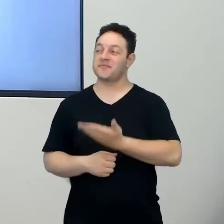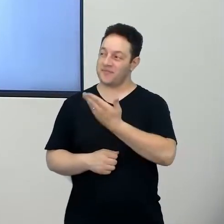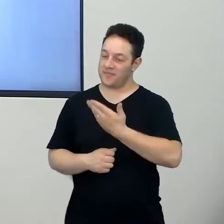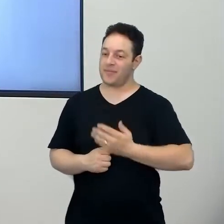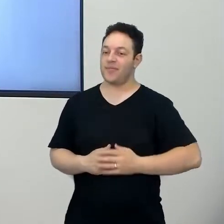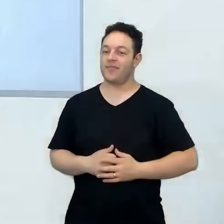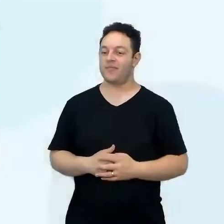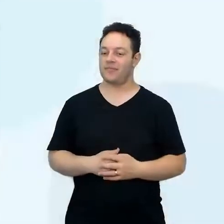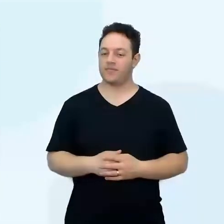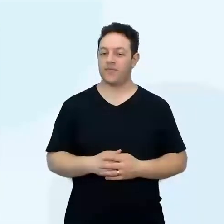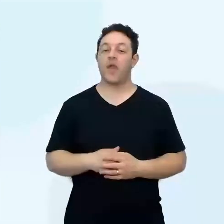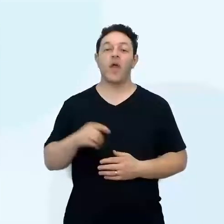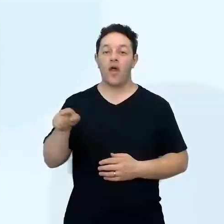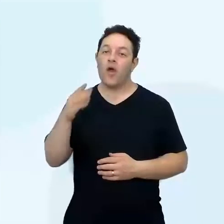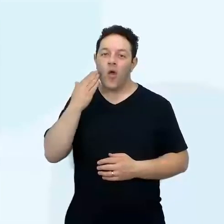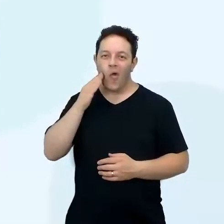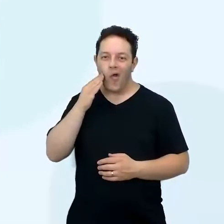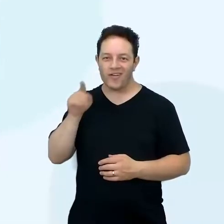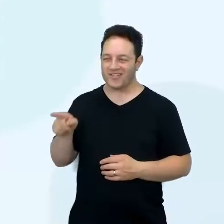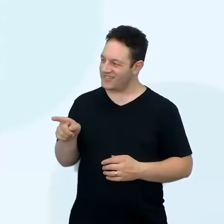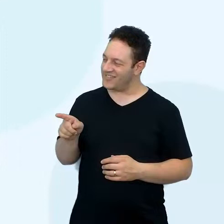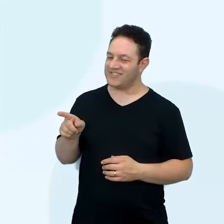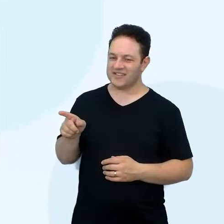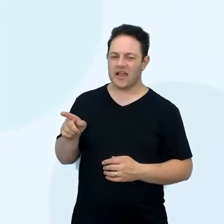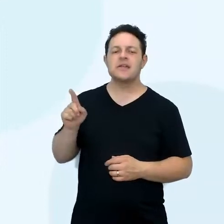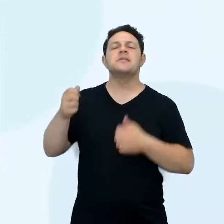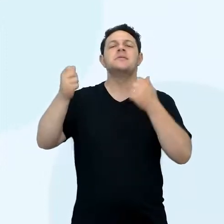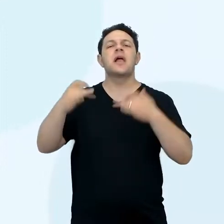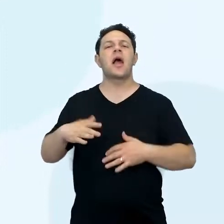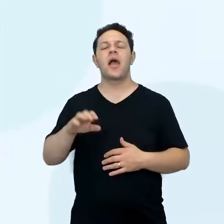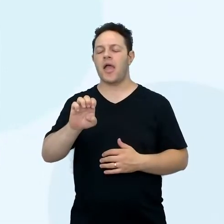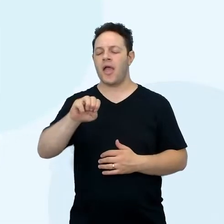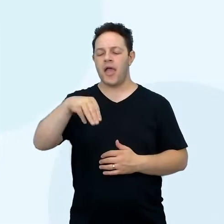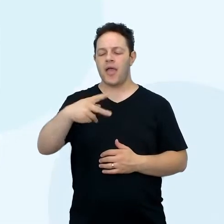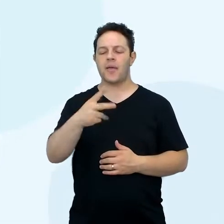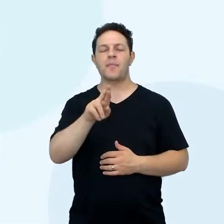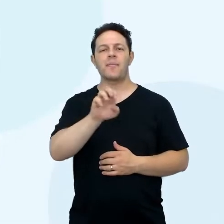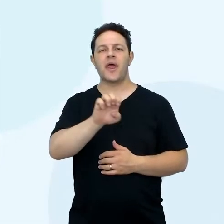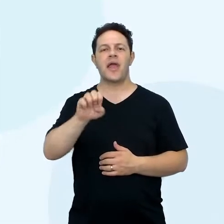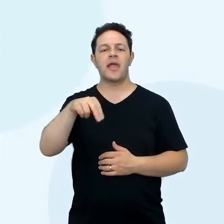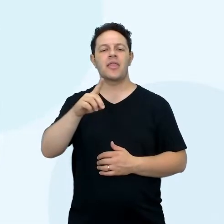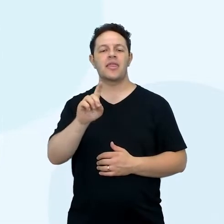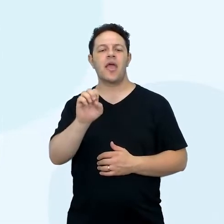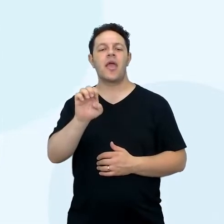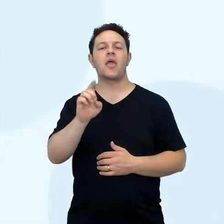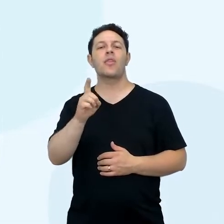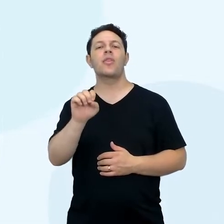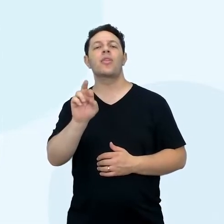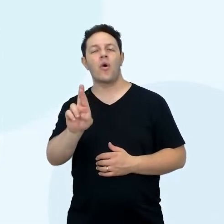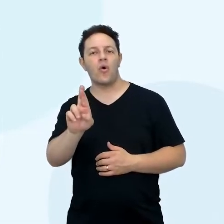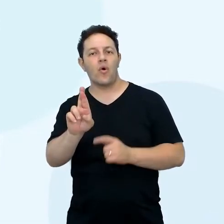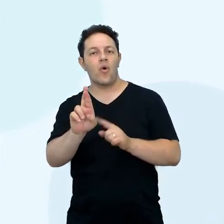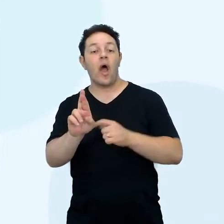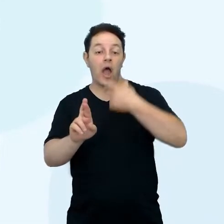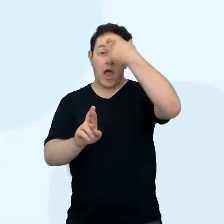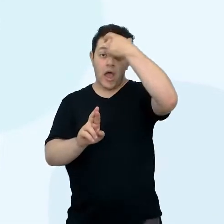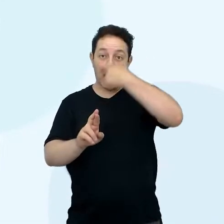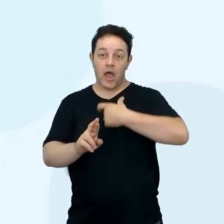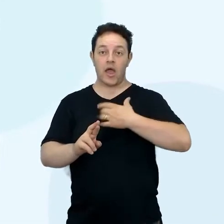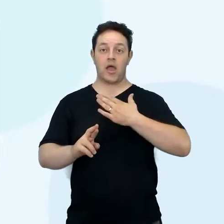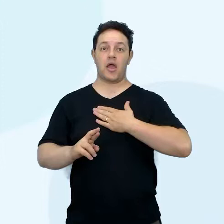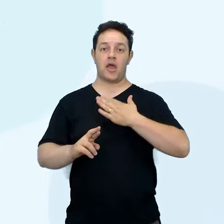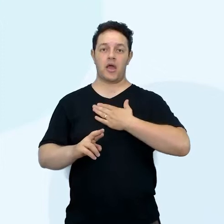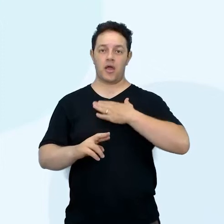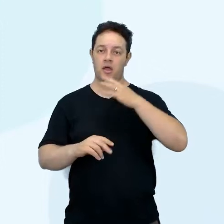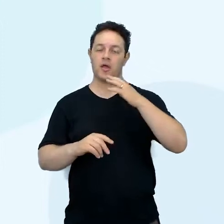quadro cor-de-rosa, falando sobre o que é o empreendedor. A gente falou sobre o empreendedorismo, então o empreendedor é a